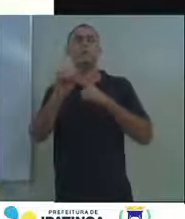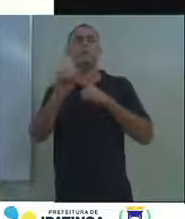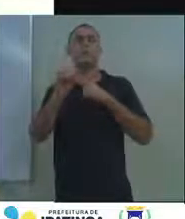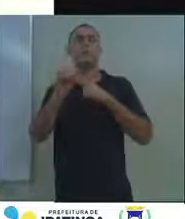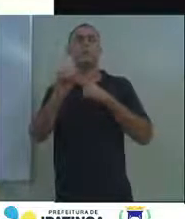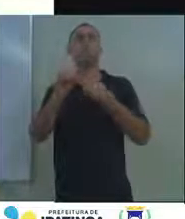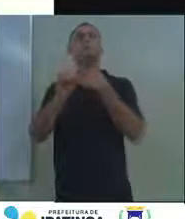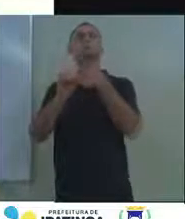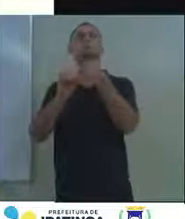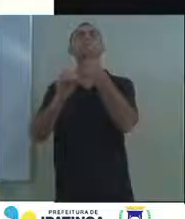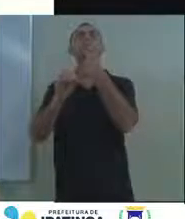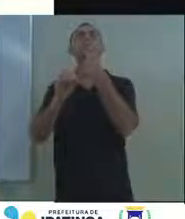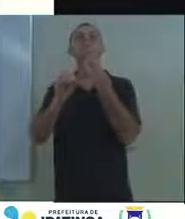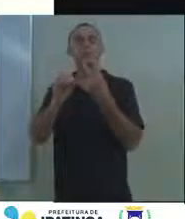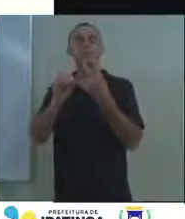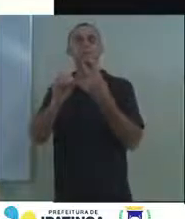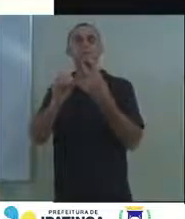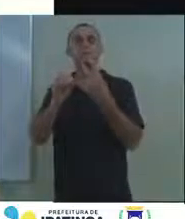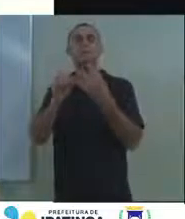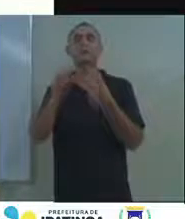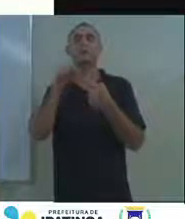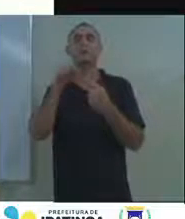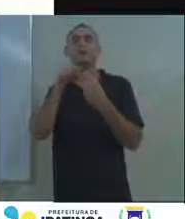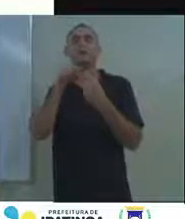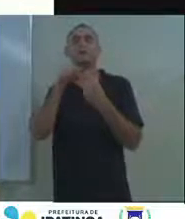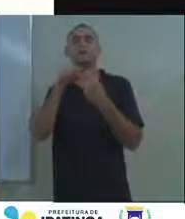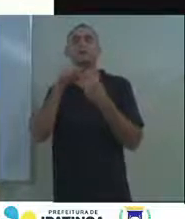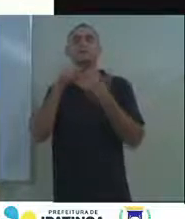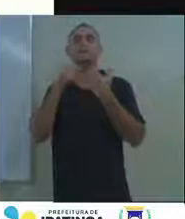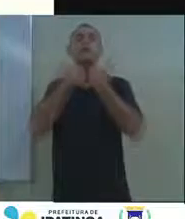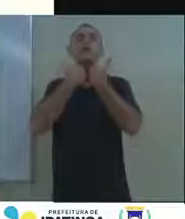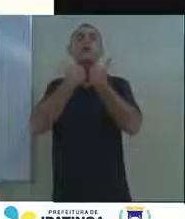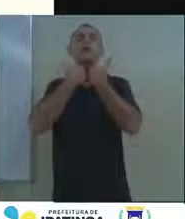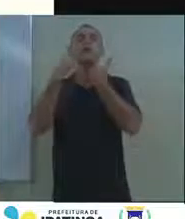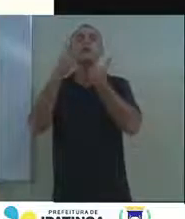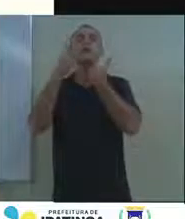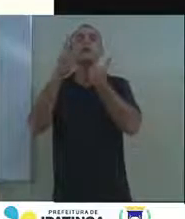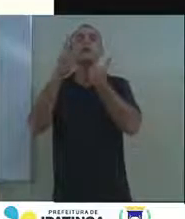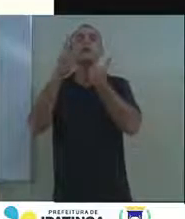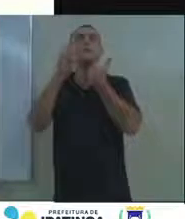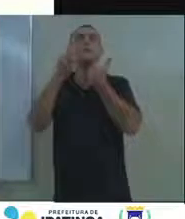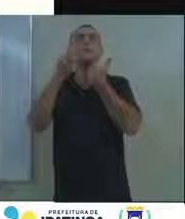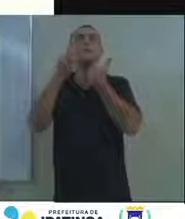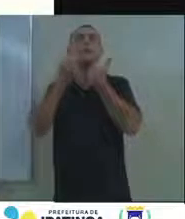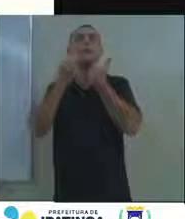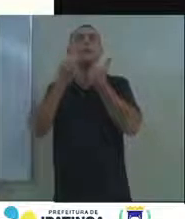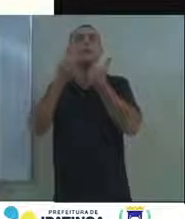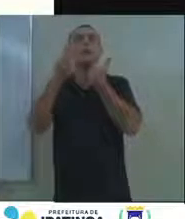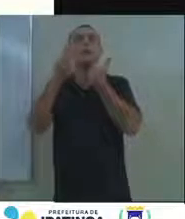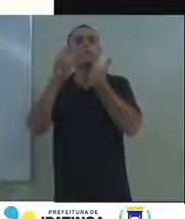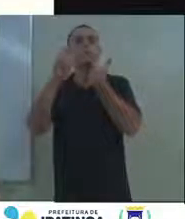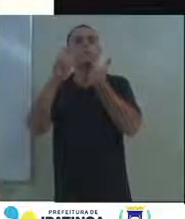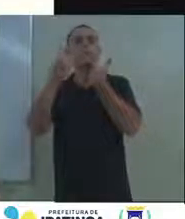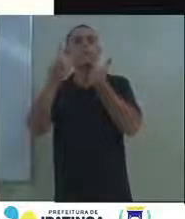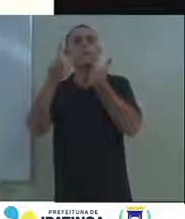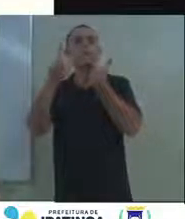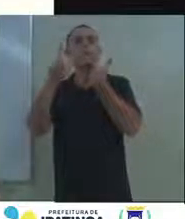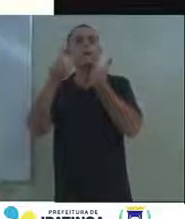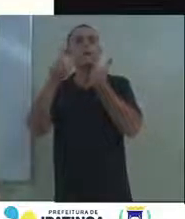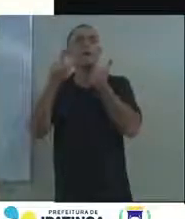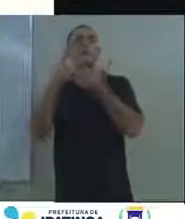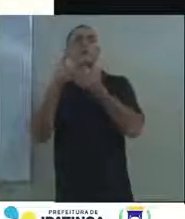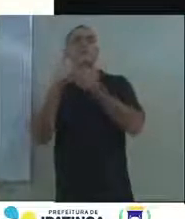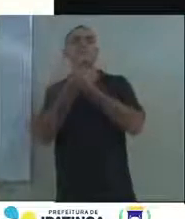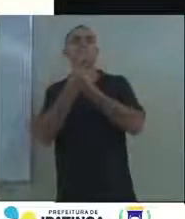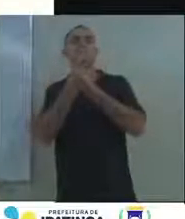ele interfere. A prega vocal, ela vibra e ela bate com força uma na outra. Esse